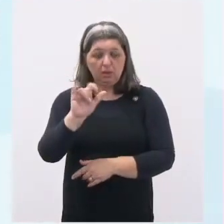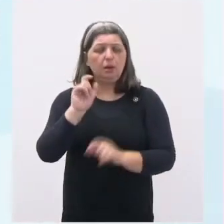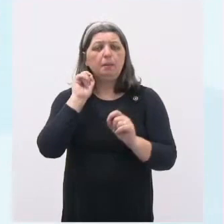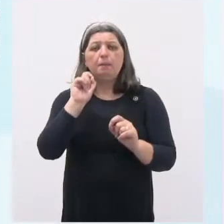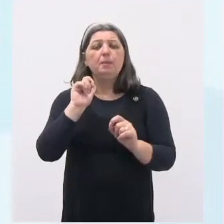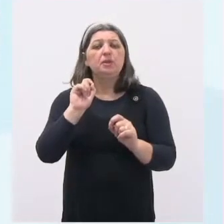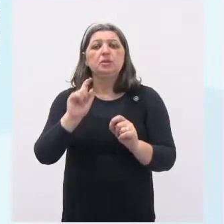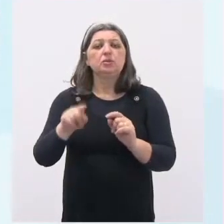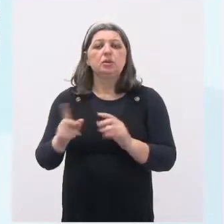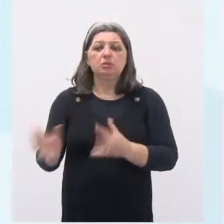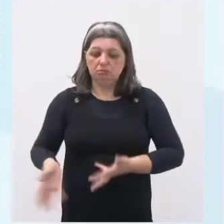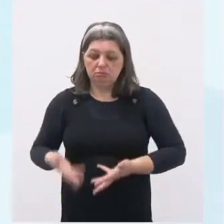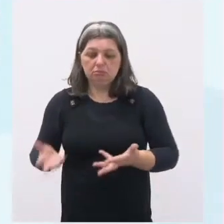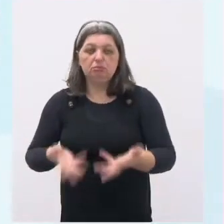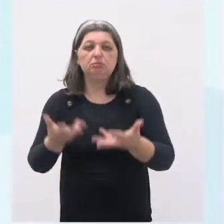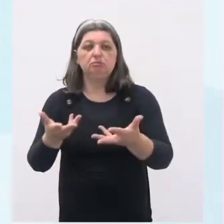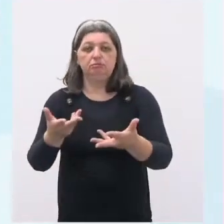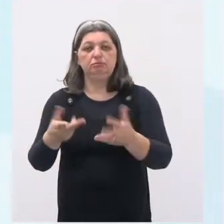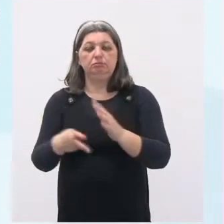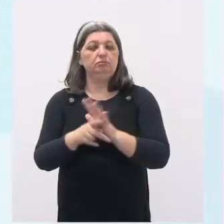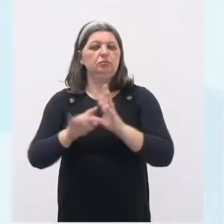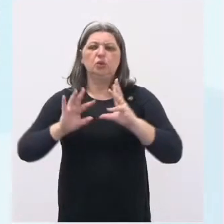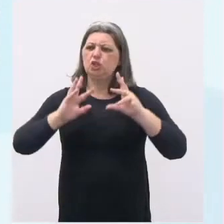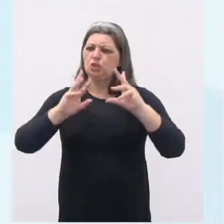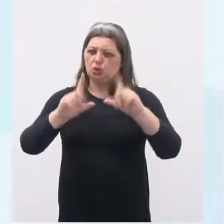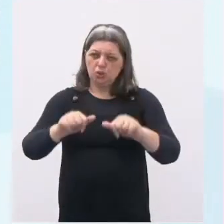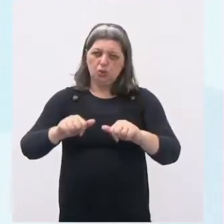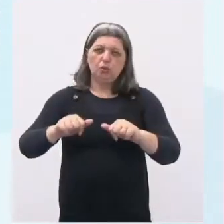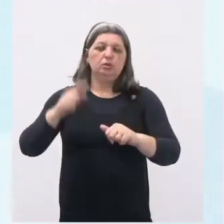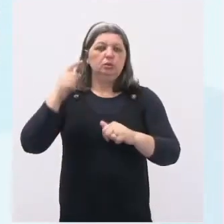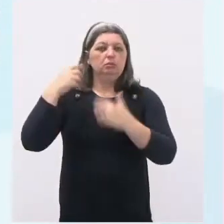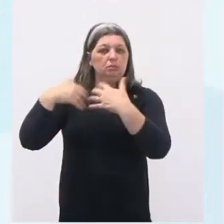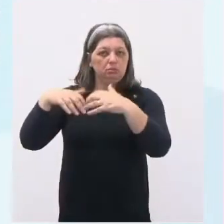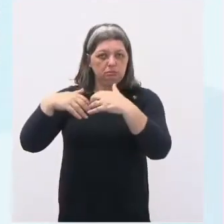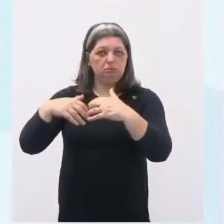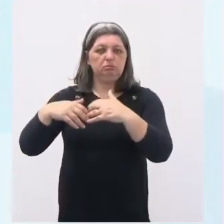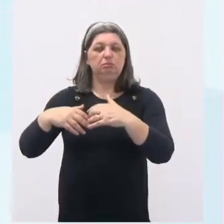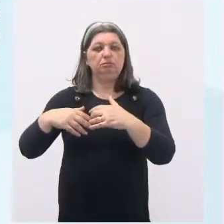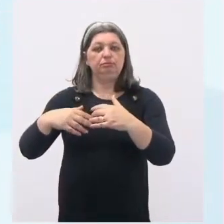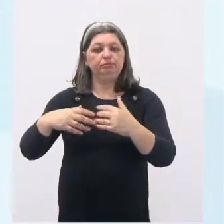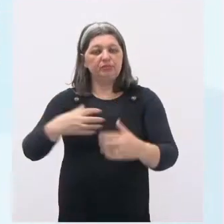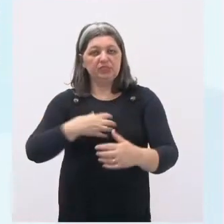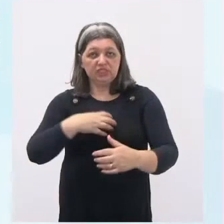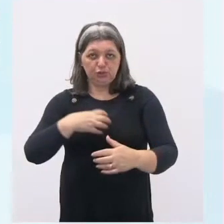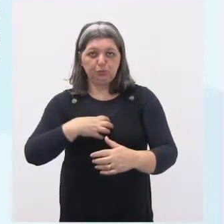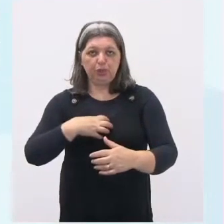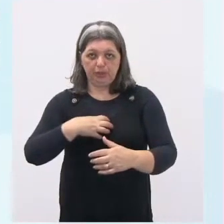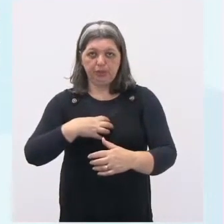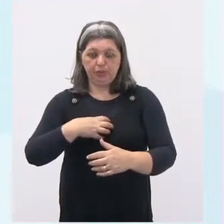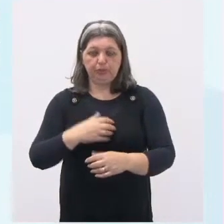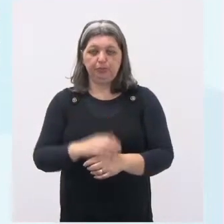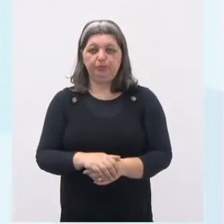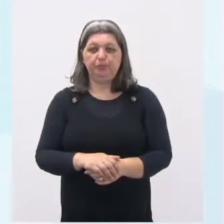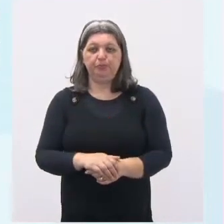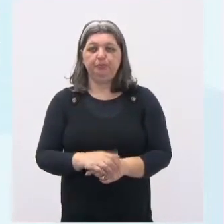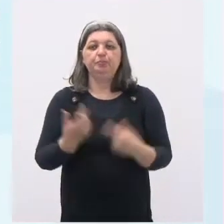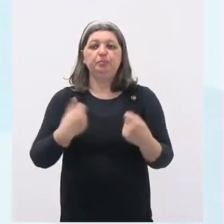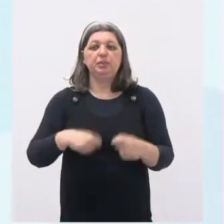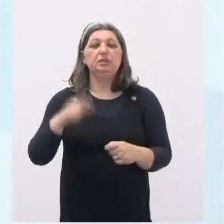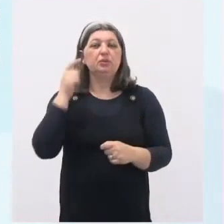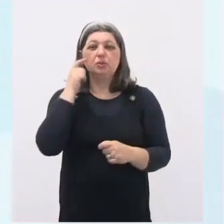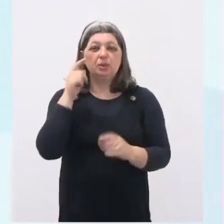privilegiar todas as dimensões, como a gente já falou aqui, né? A cognitiva, a afetiva, porque a gente precisa ter uma